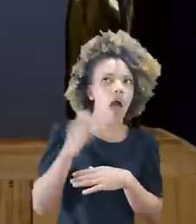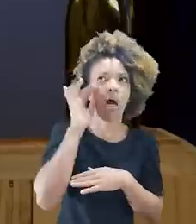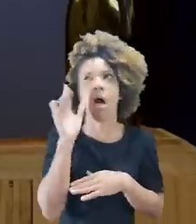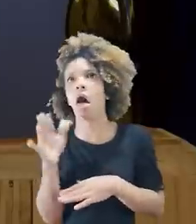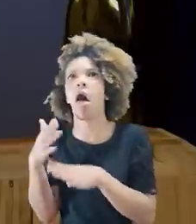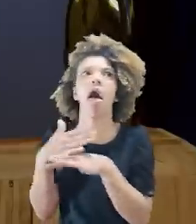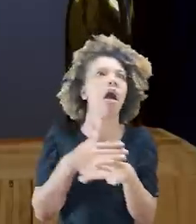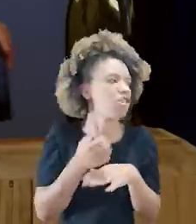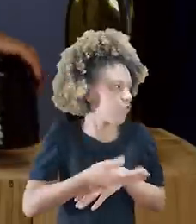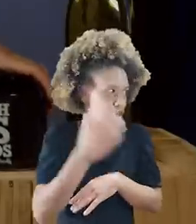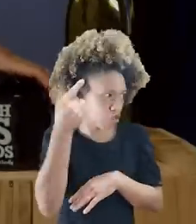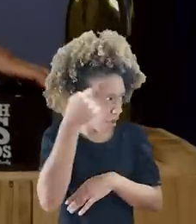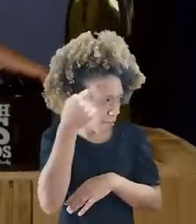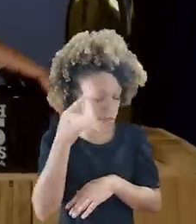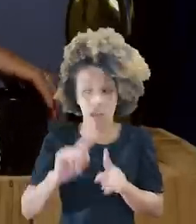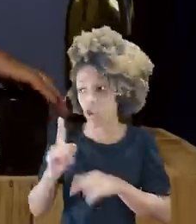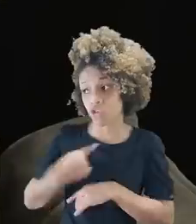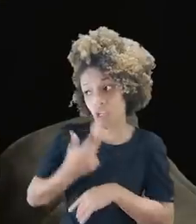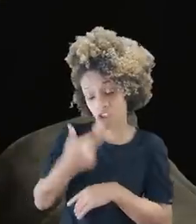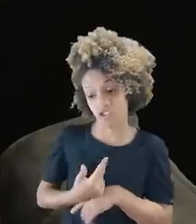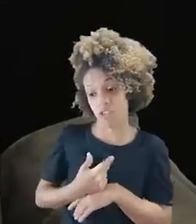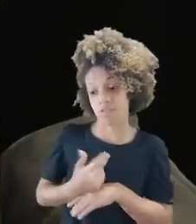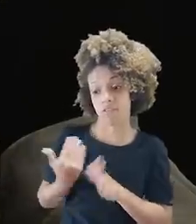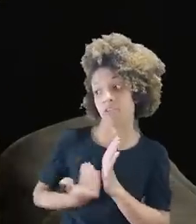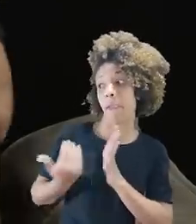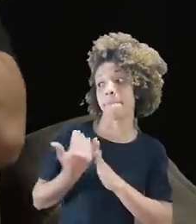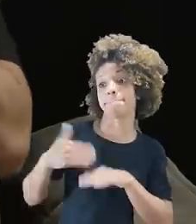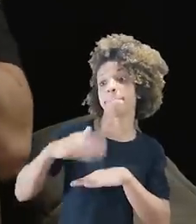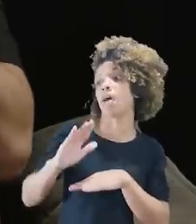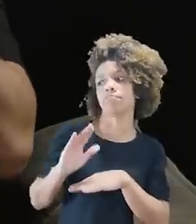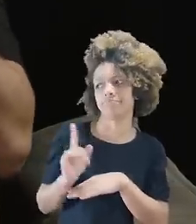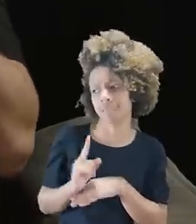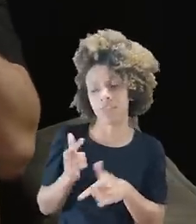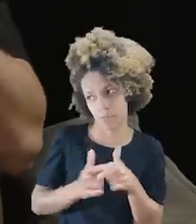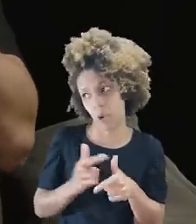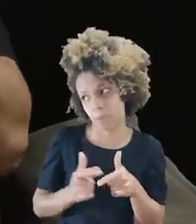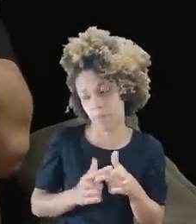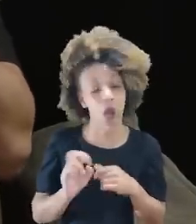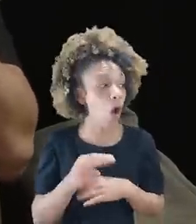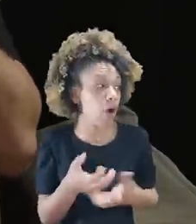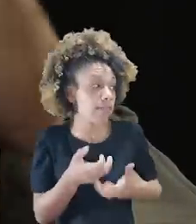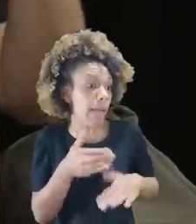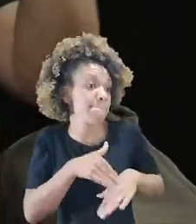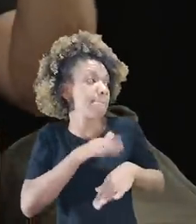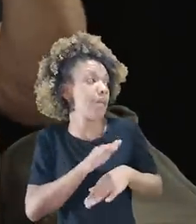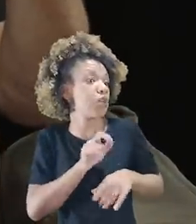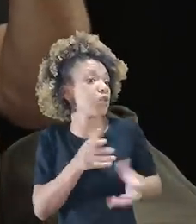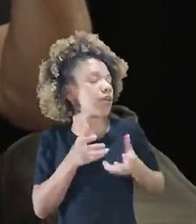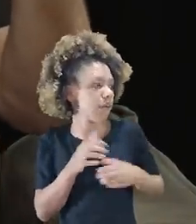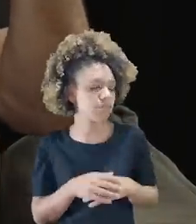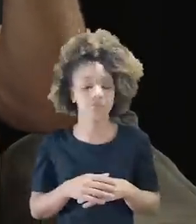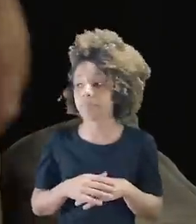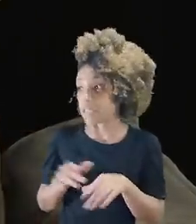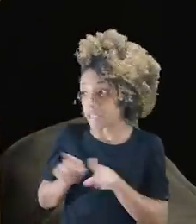ser talvez brasileiro é muito carismático é não ele é mas talvez o americano que é o que a gente copia me dá a impressão que ele já sabe ser artista não que ele